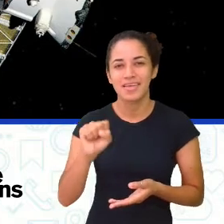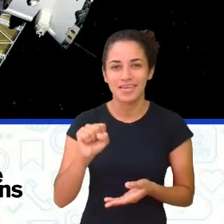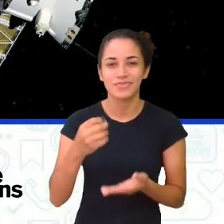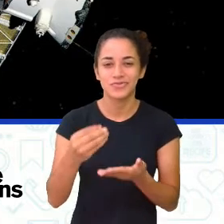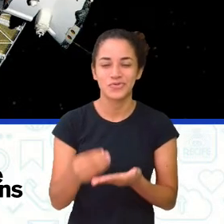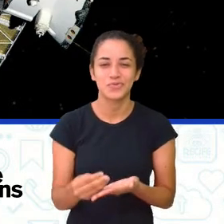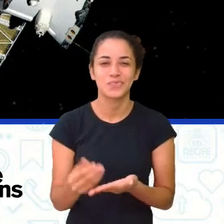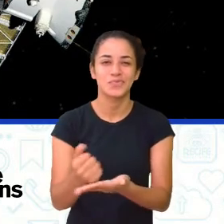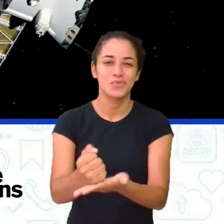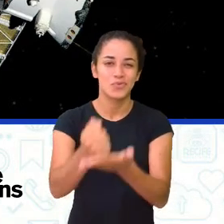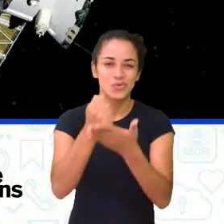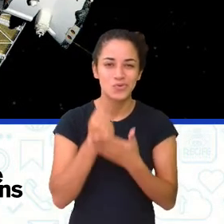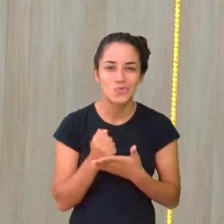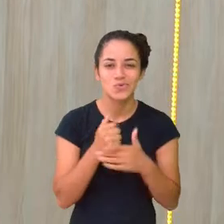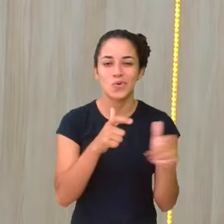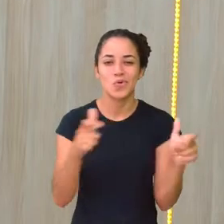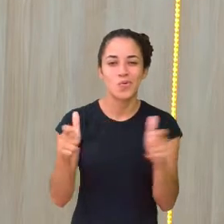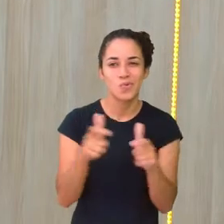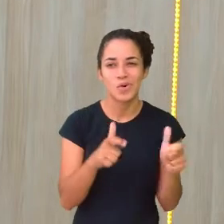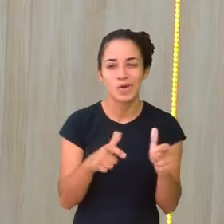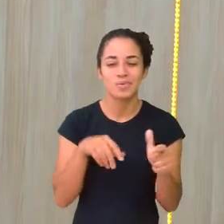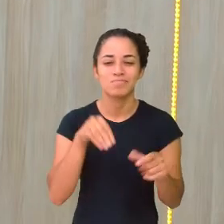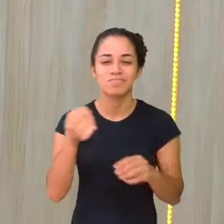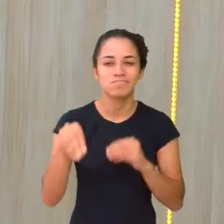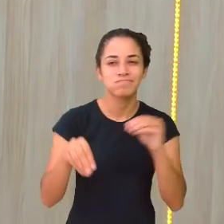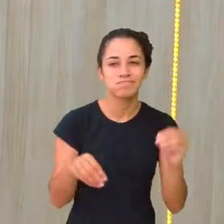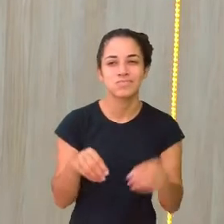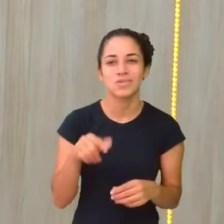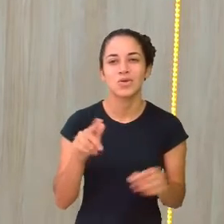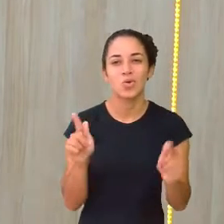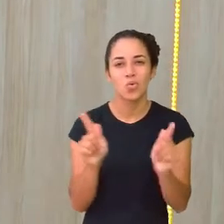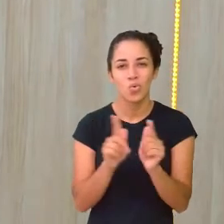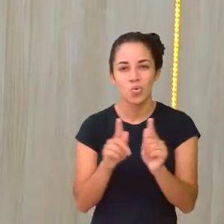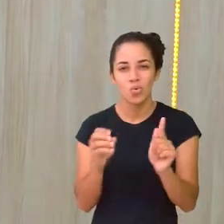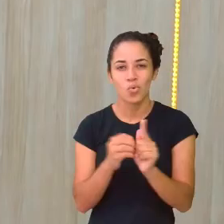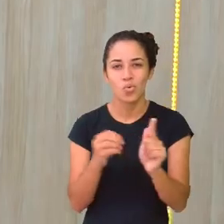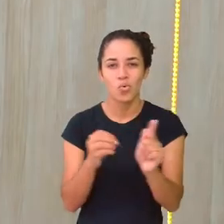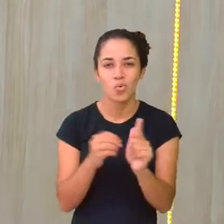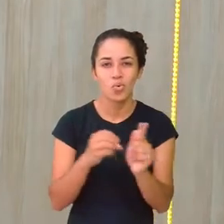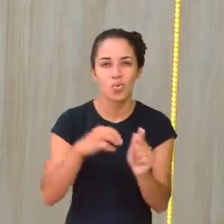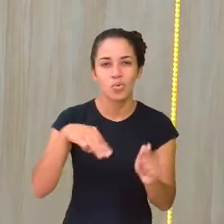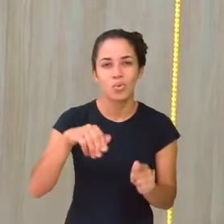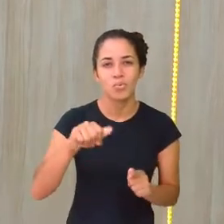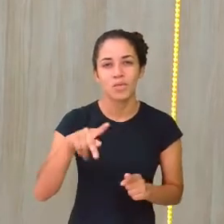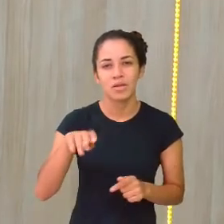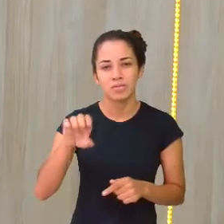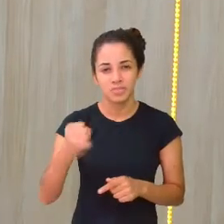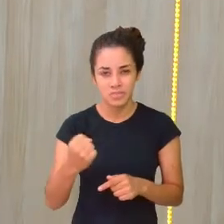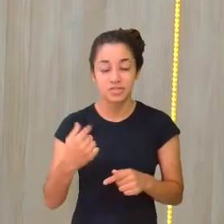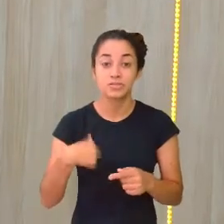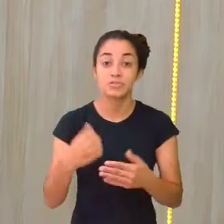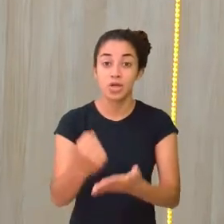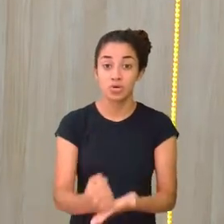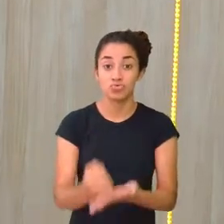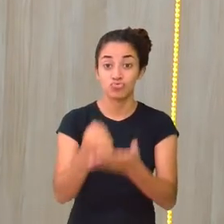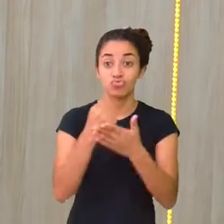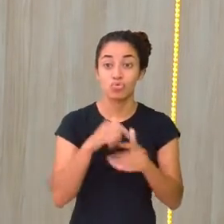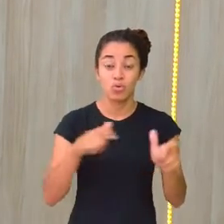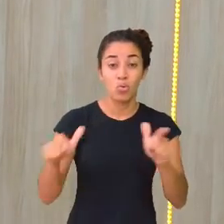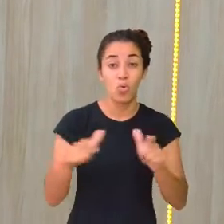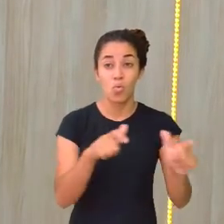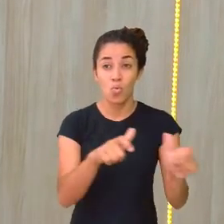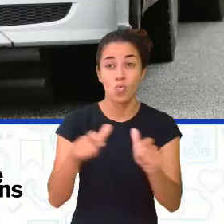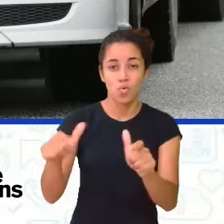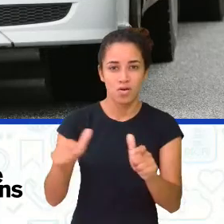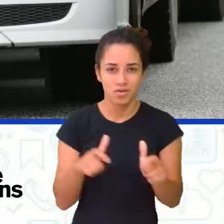gente a deslocar. Não sei se pode falar, né? Isso aí é o Google Maps, né? Facilita bastante o nosso deslocamento. Vê só, hein, como a coisa ela é bem